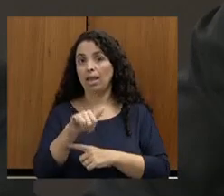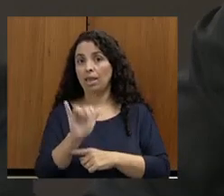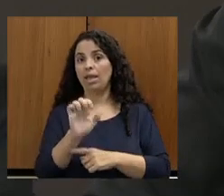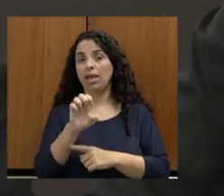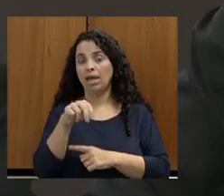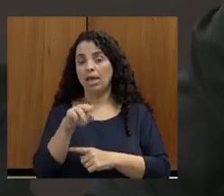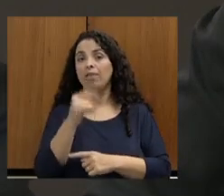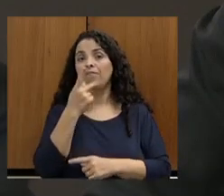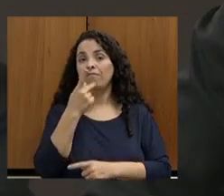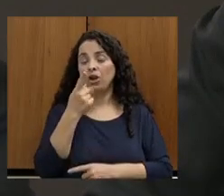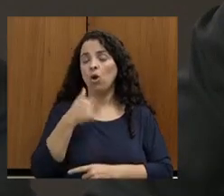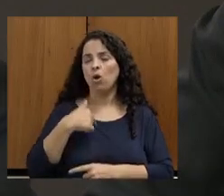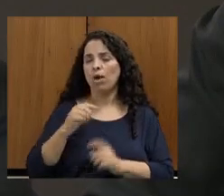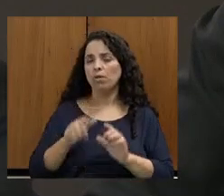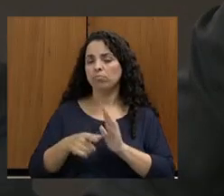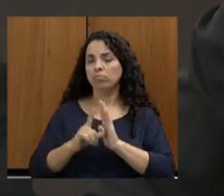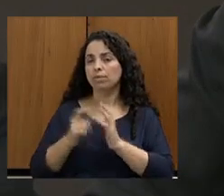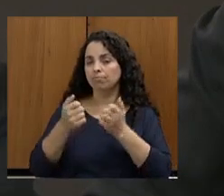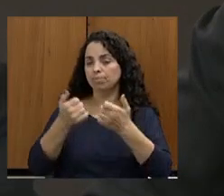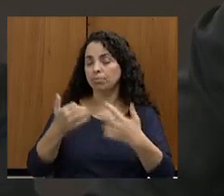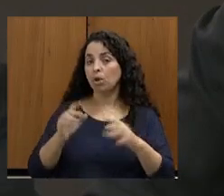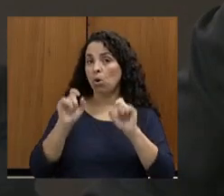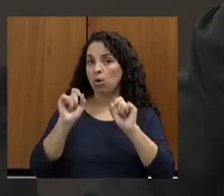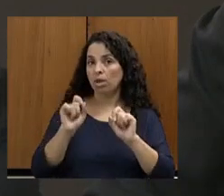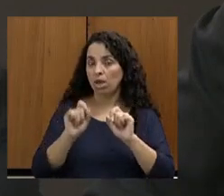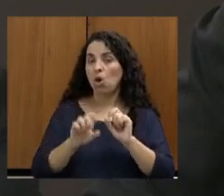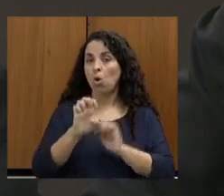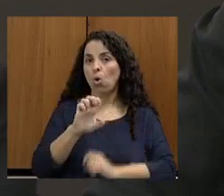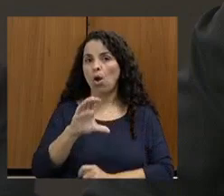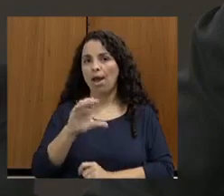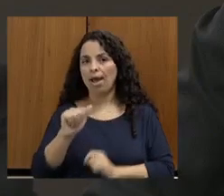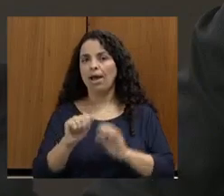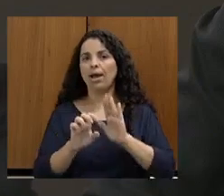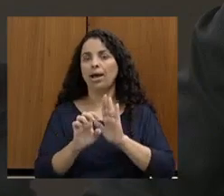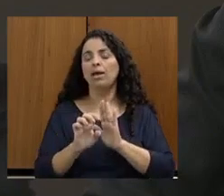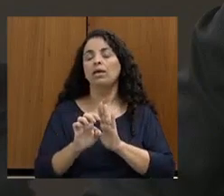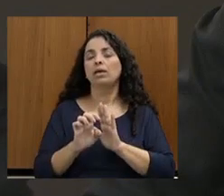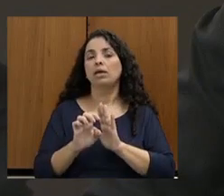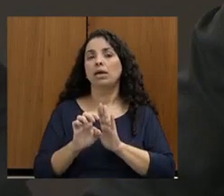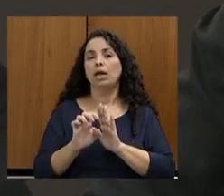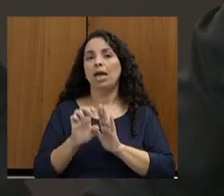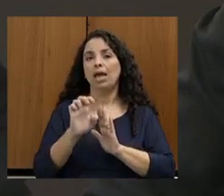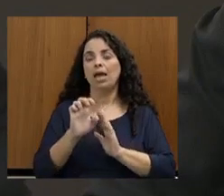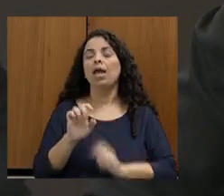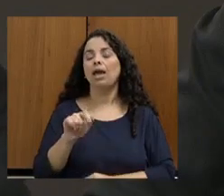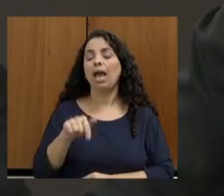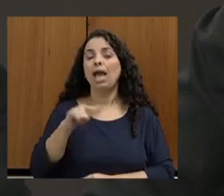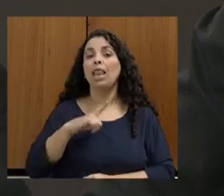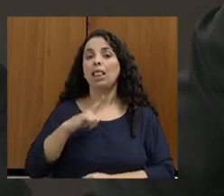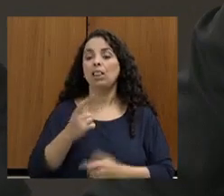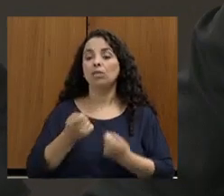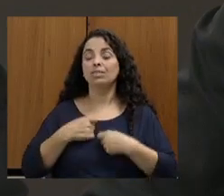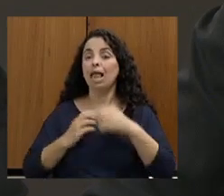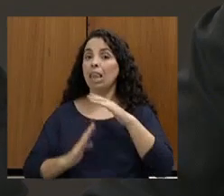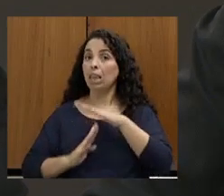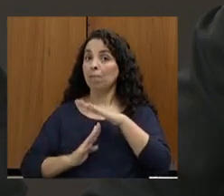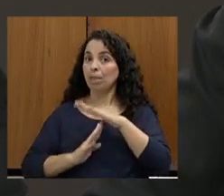uma ressalva antes da minha fala. O Estatuto da Criança e do Adolescente, ele traz limitações para nós, como